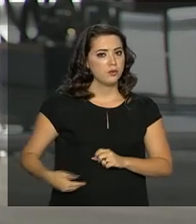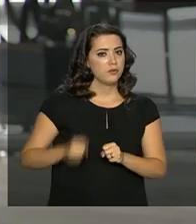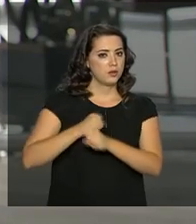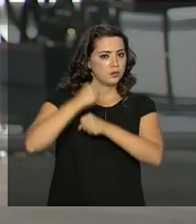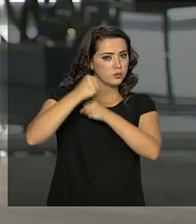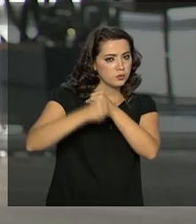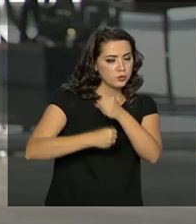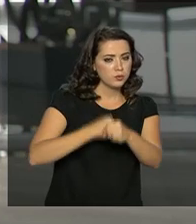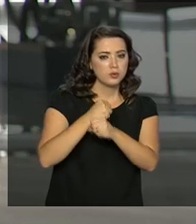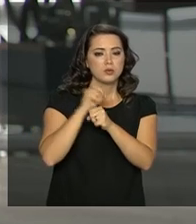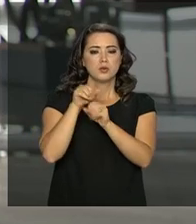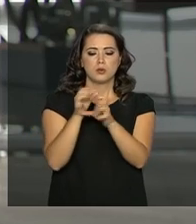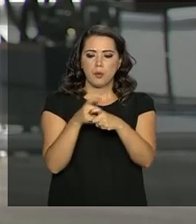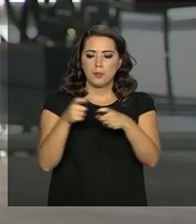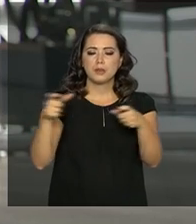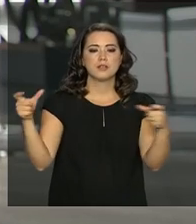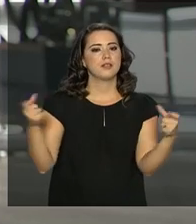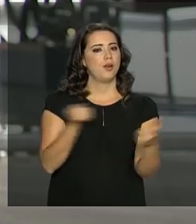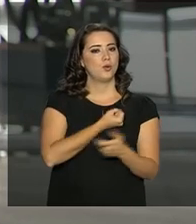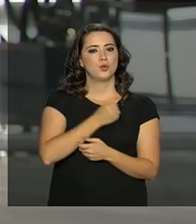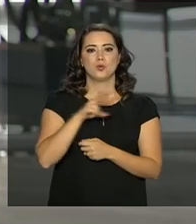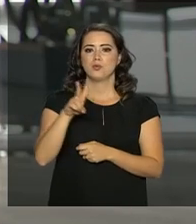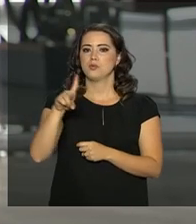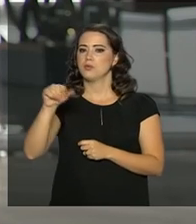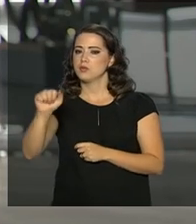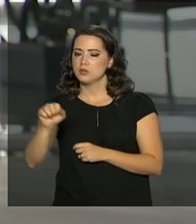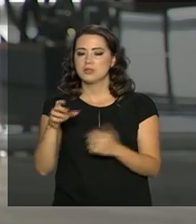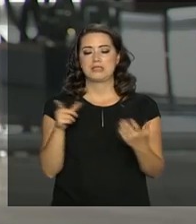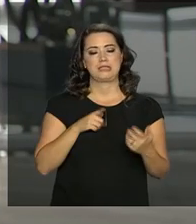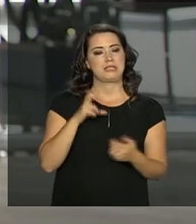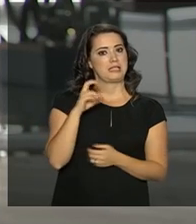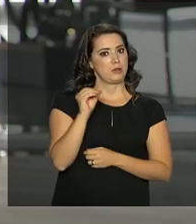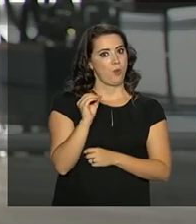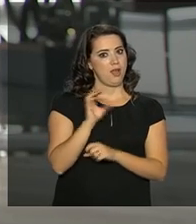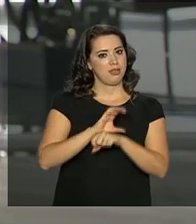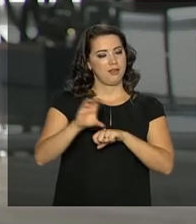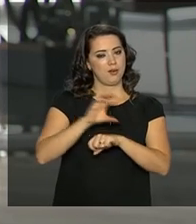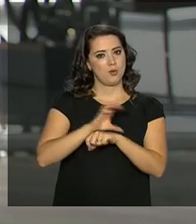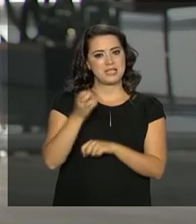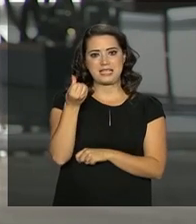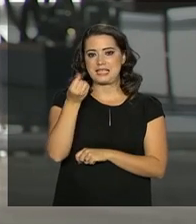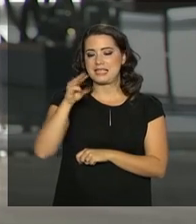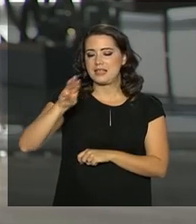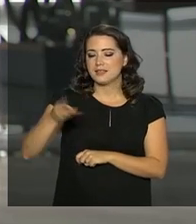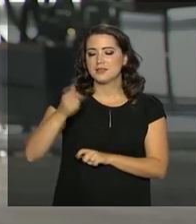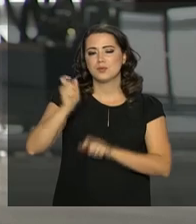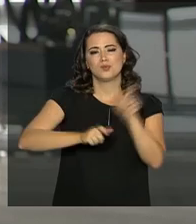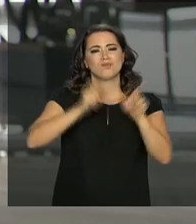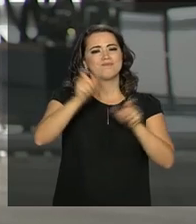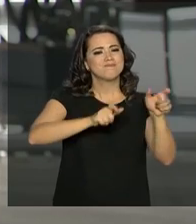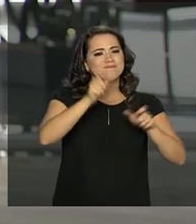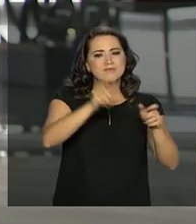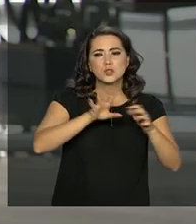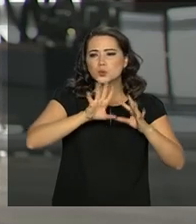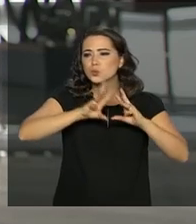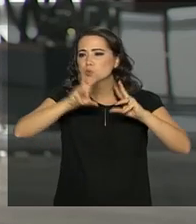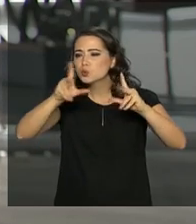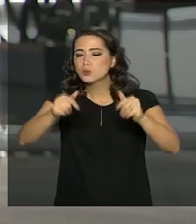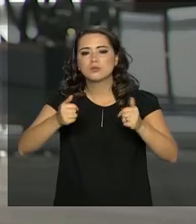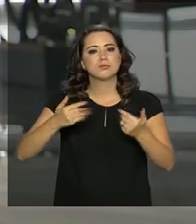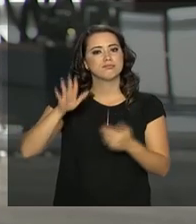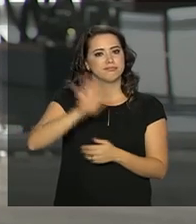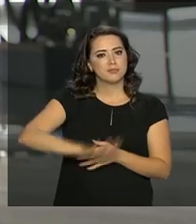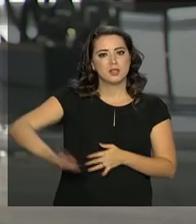ampliar o atendimento serão 50 cursos e seis milhões de pessoas atendidas as